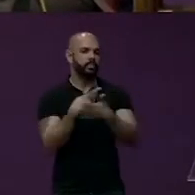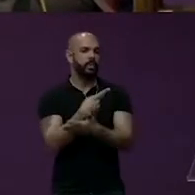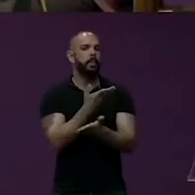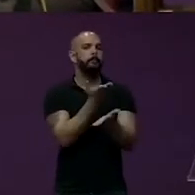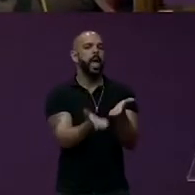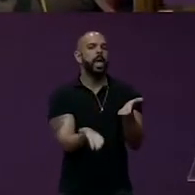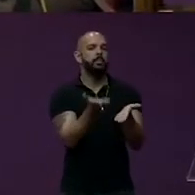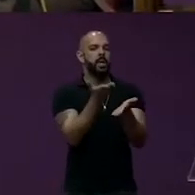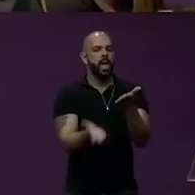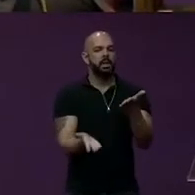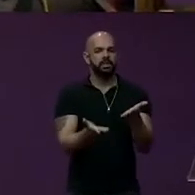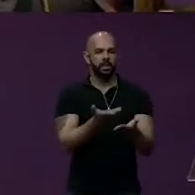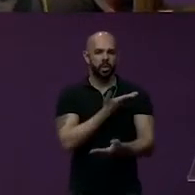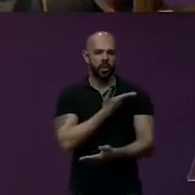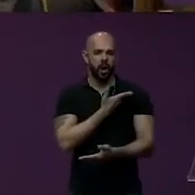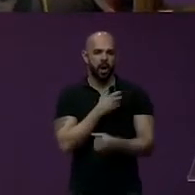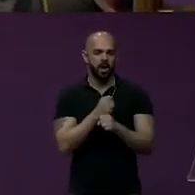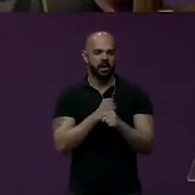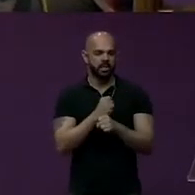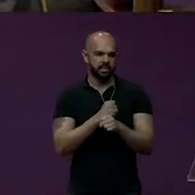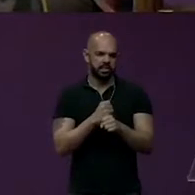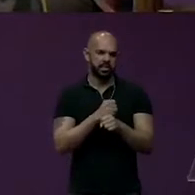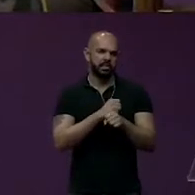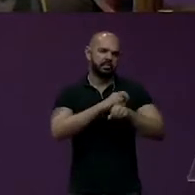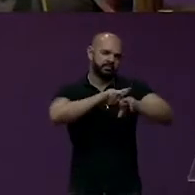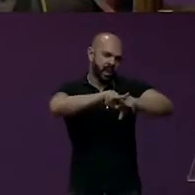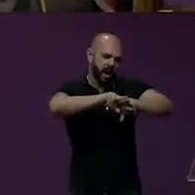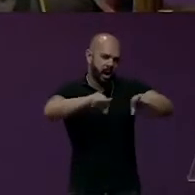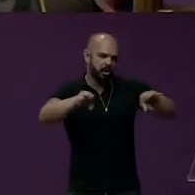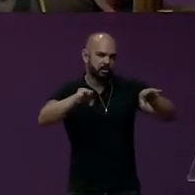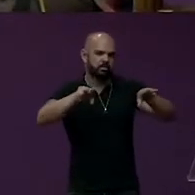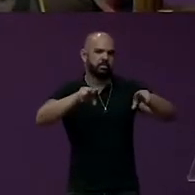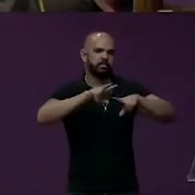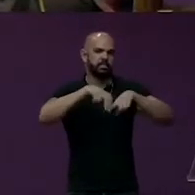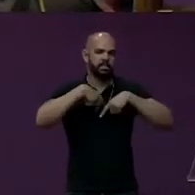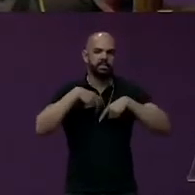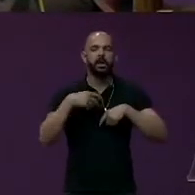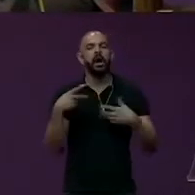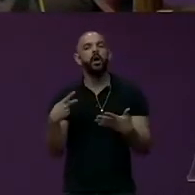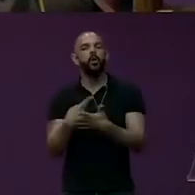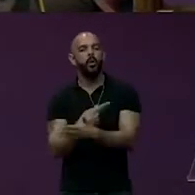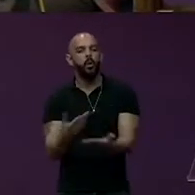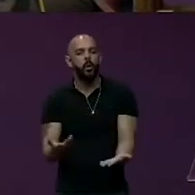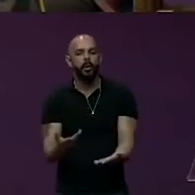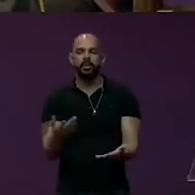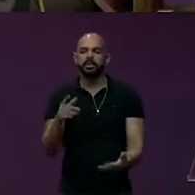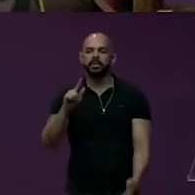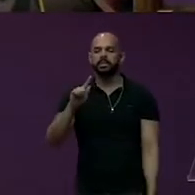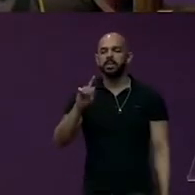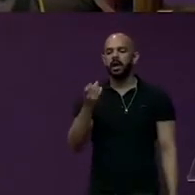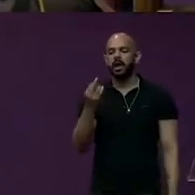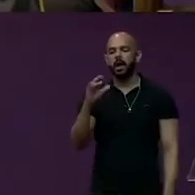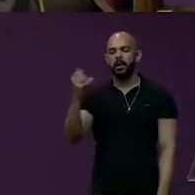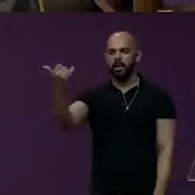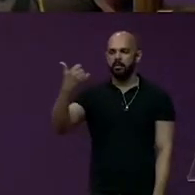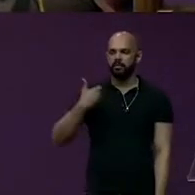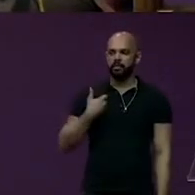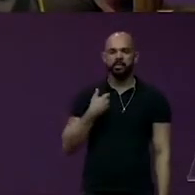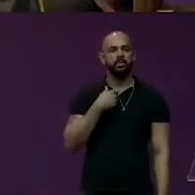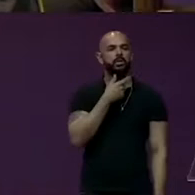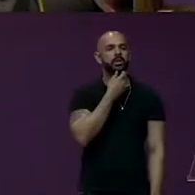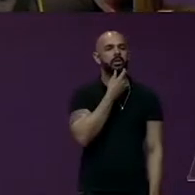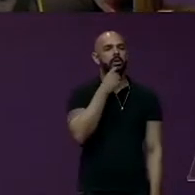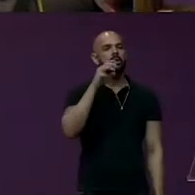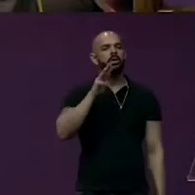muitas perdas de colegas esse ano também, né? Gadelha hoje até que me avisou do seu